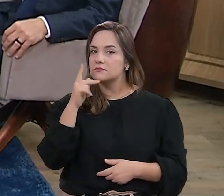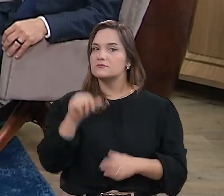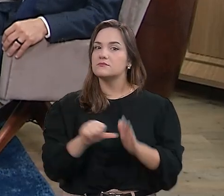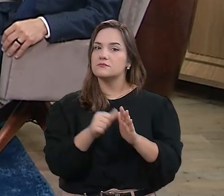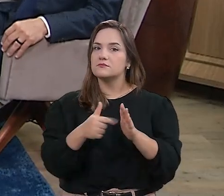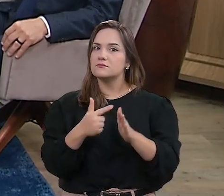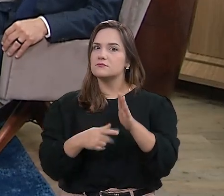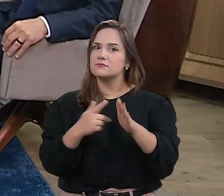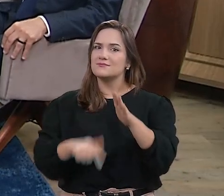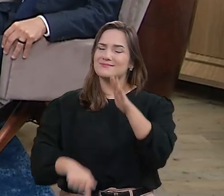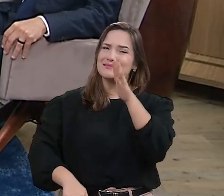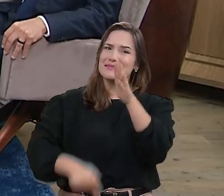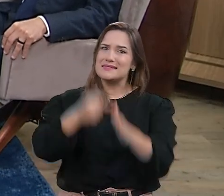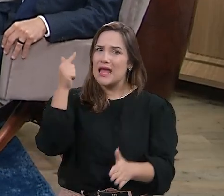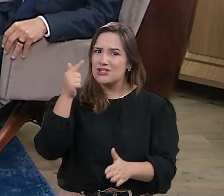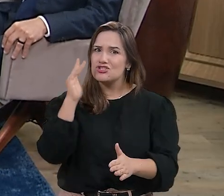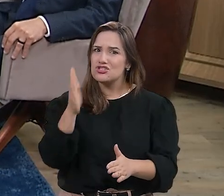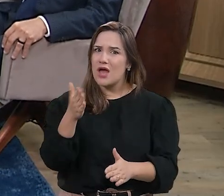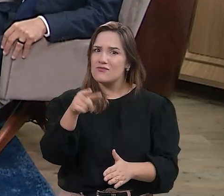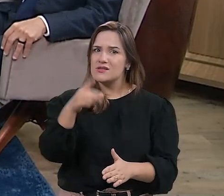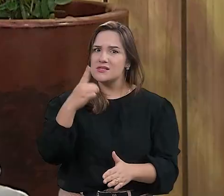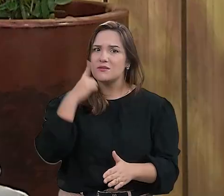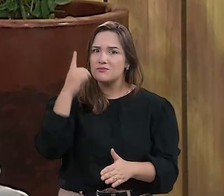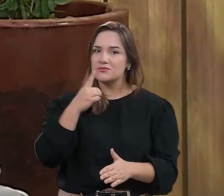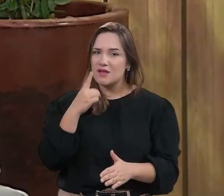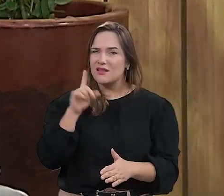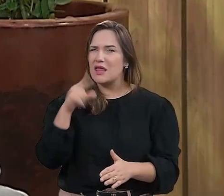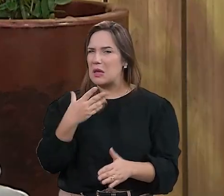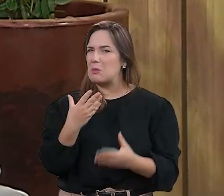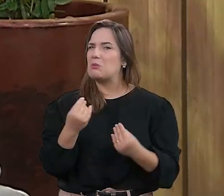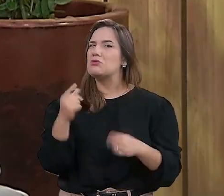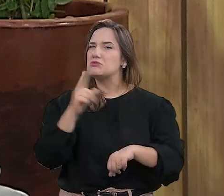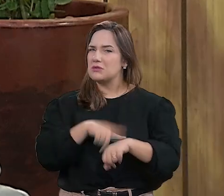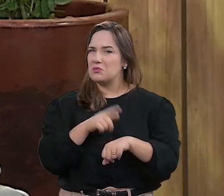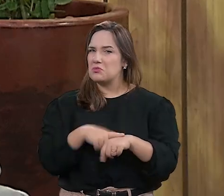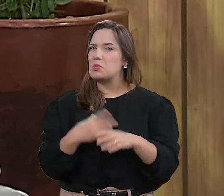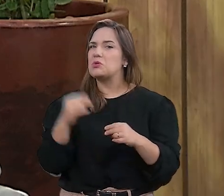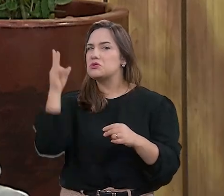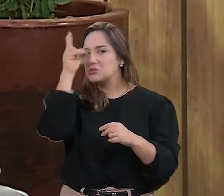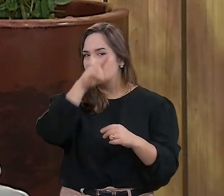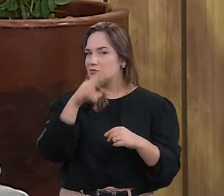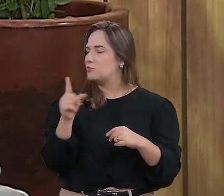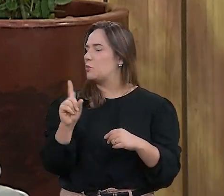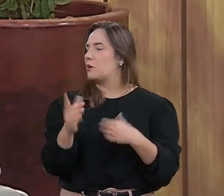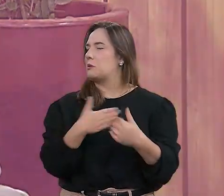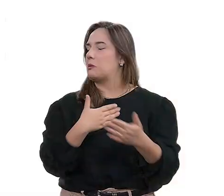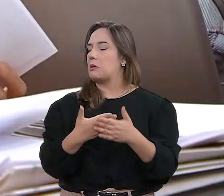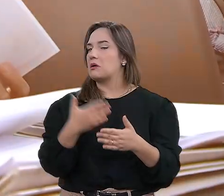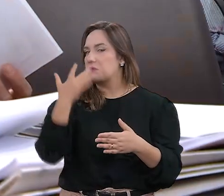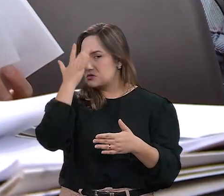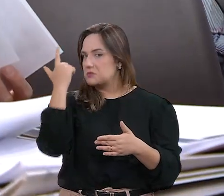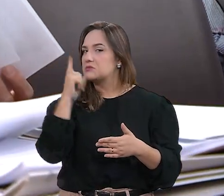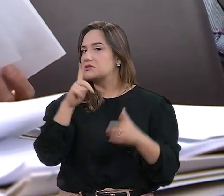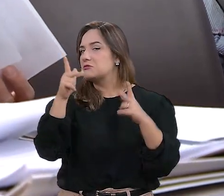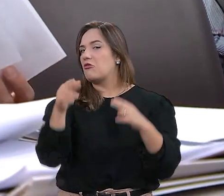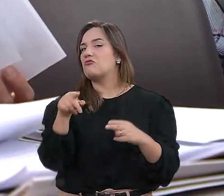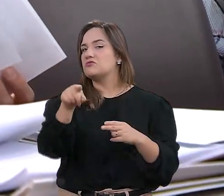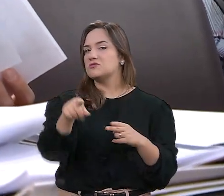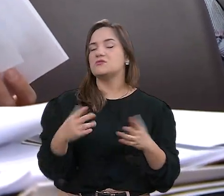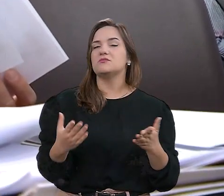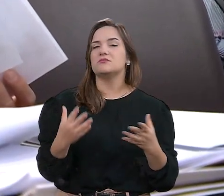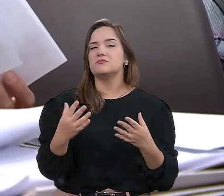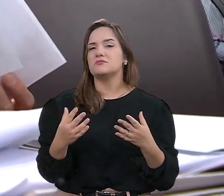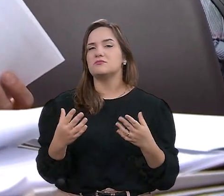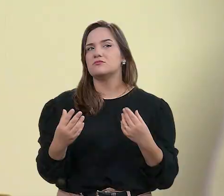7º mandato. É muito tempo, é muita história. Não é qualquer pessoa, qualquer candidato, qualquer político que consegue ter 7